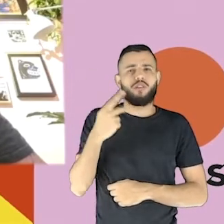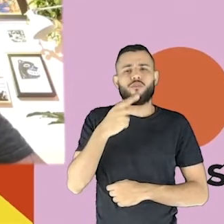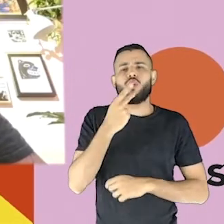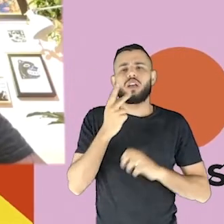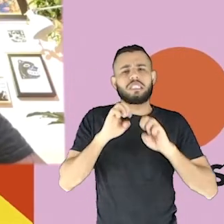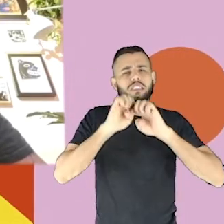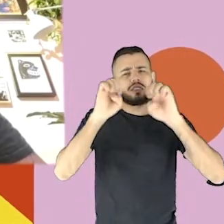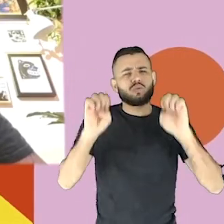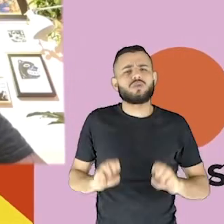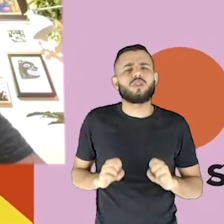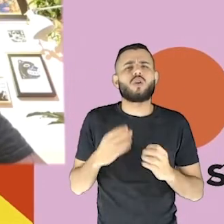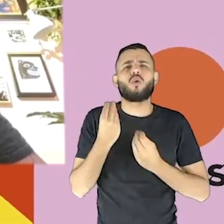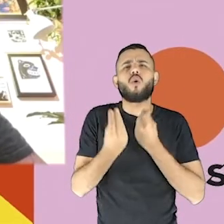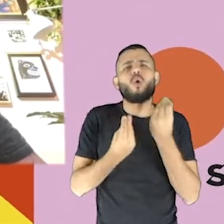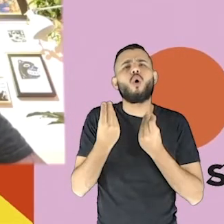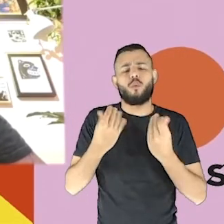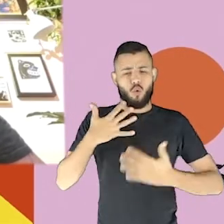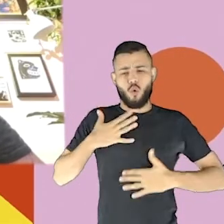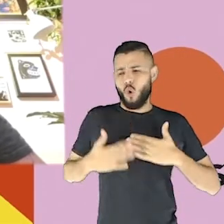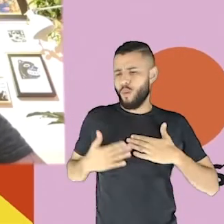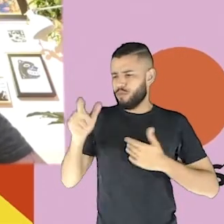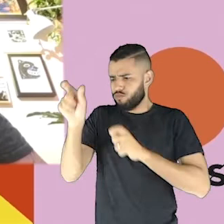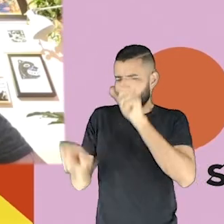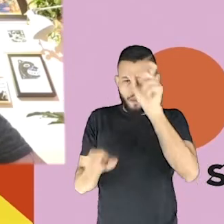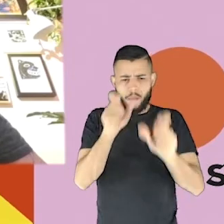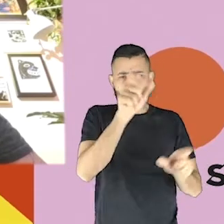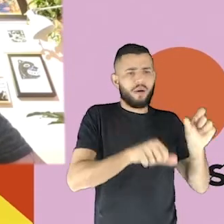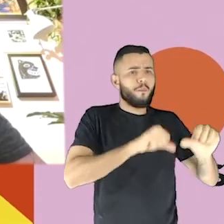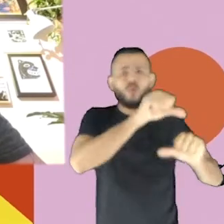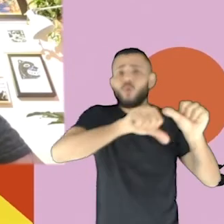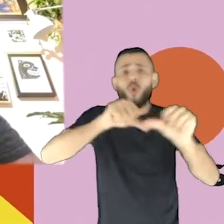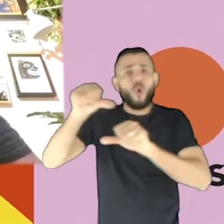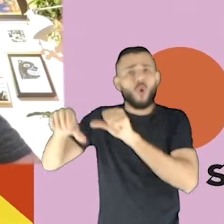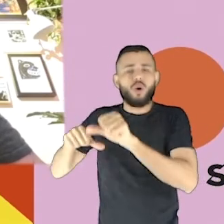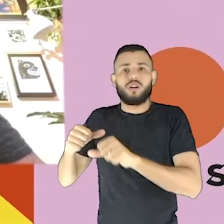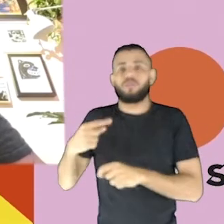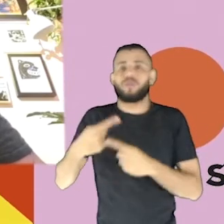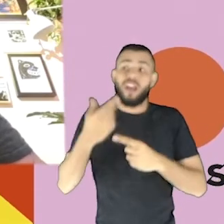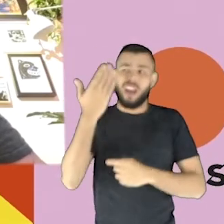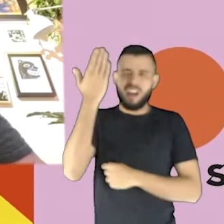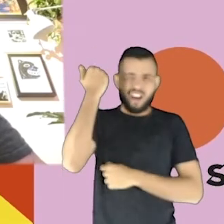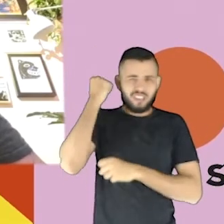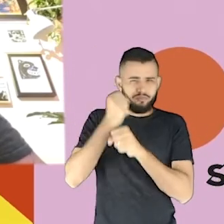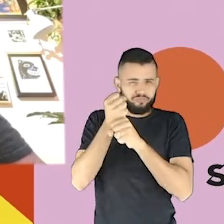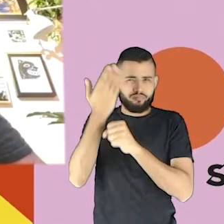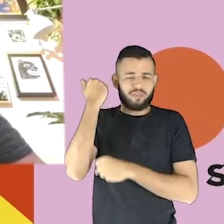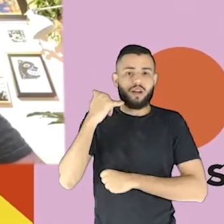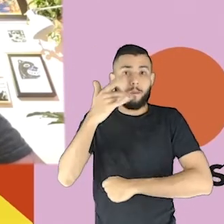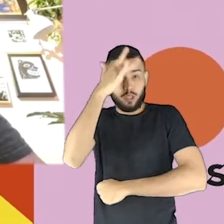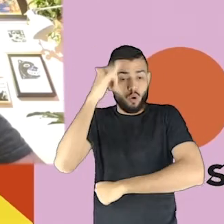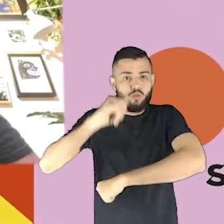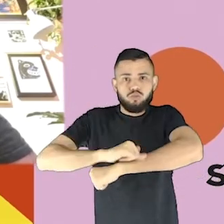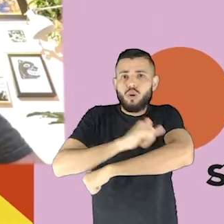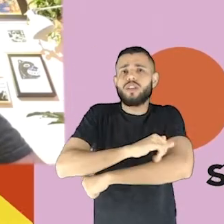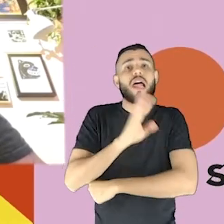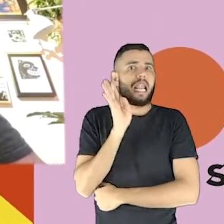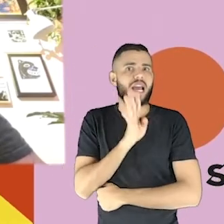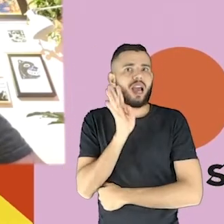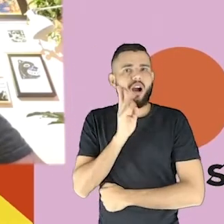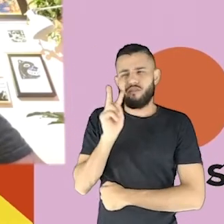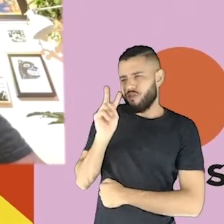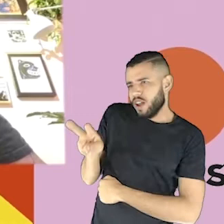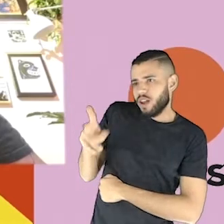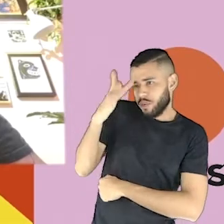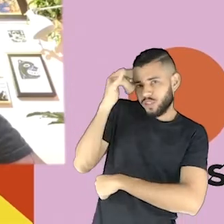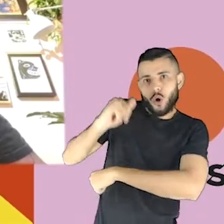da estruturação, né, de como mudaram os corpos. Antigamente, de fato, ser uma pessoa gorda era muito legal. Você